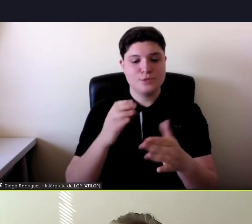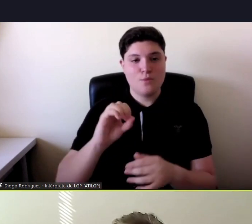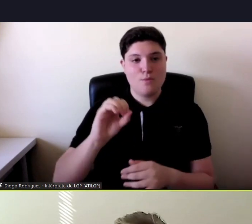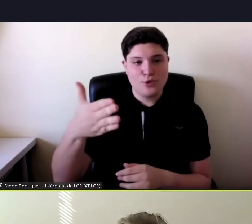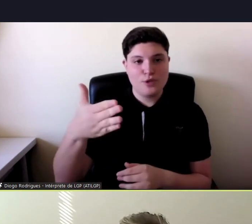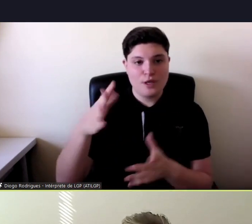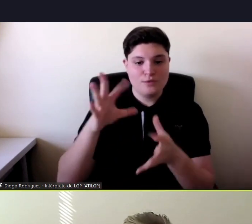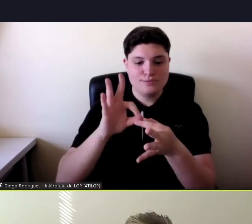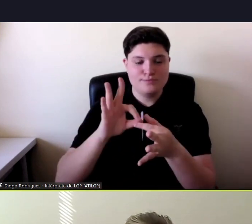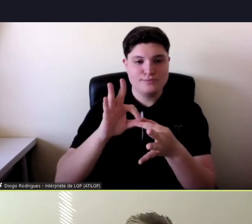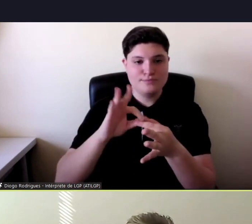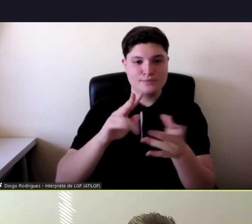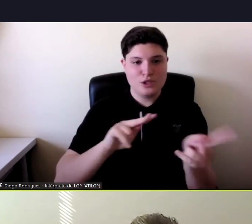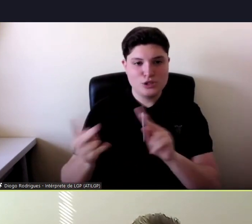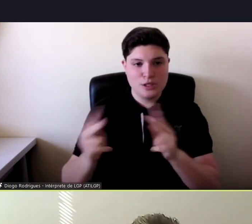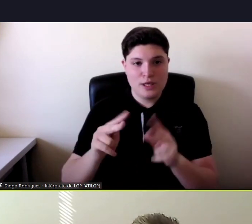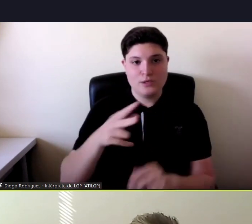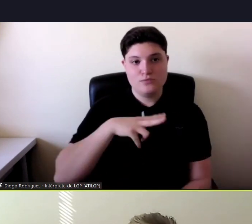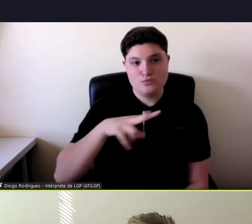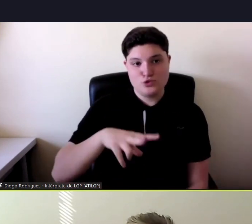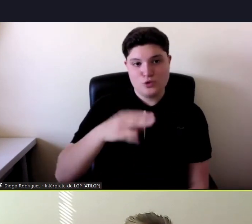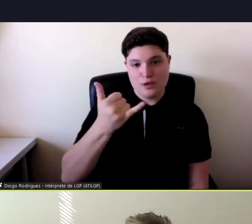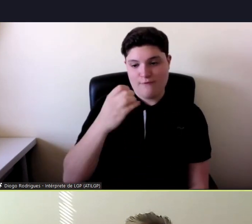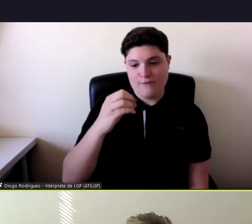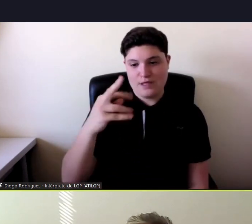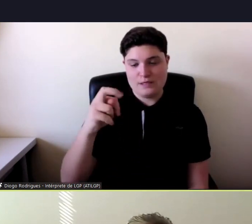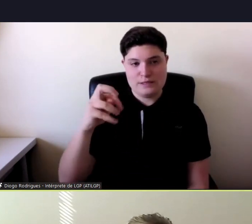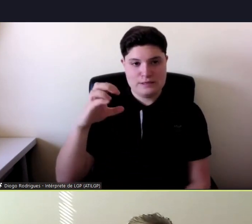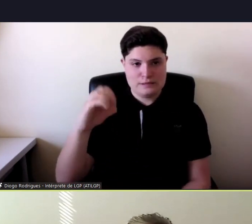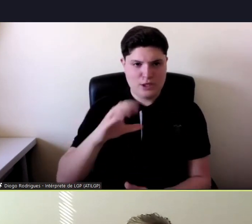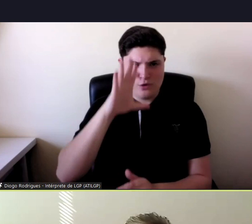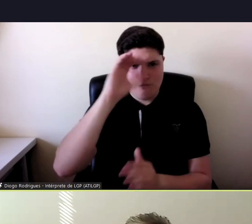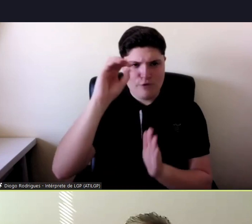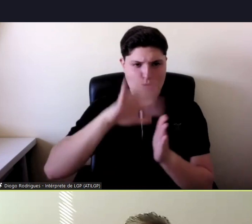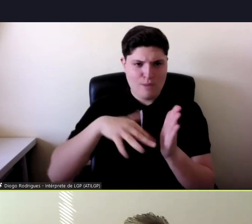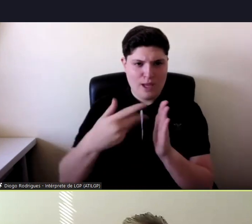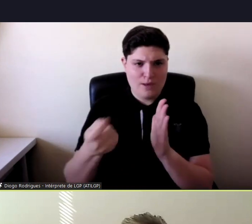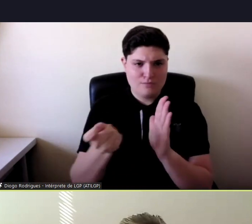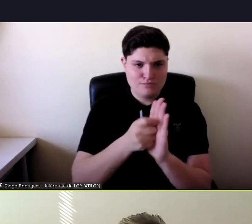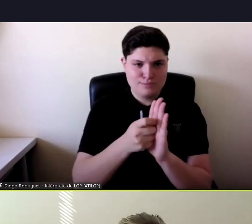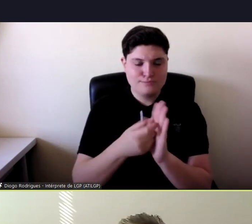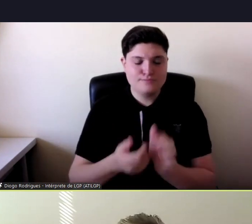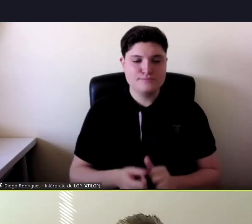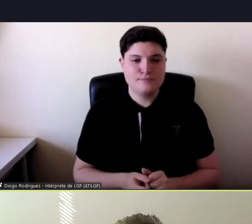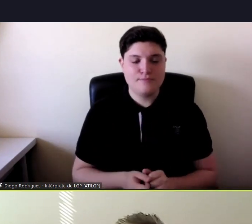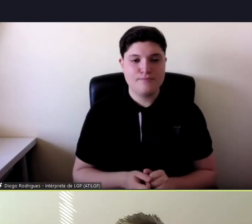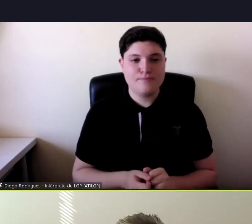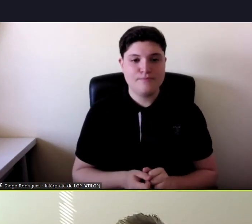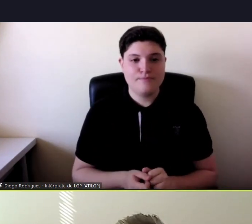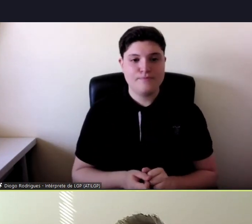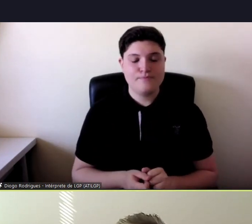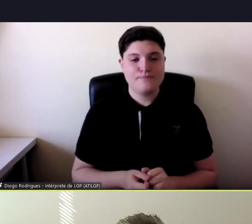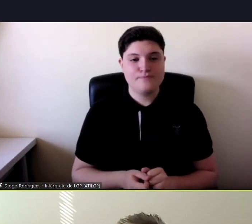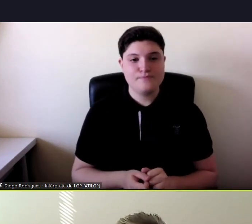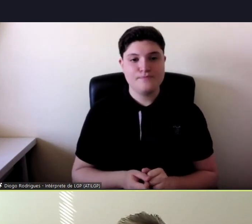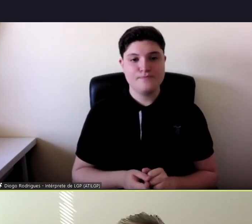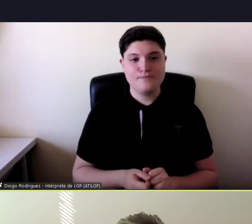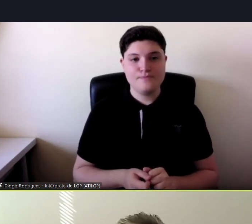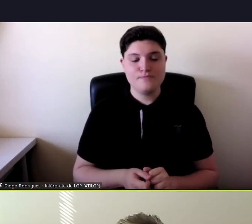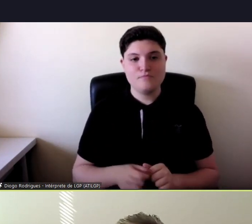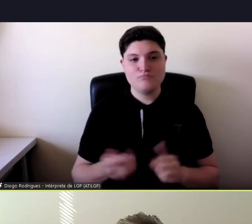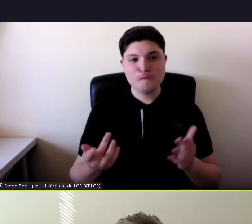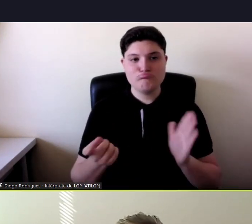Estratégia Portugal 2030, que assenta nas seguintes praticamente eu diria